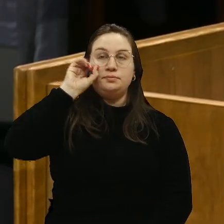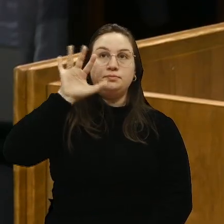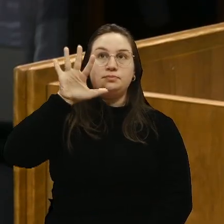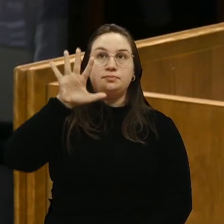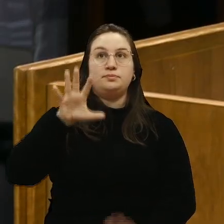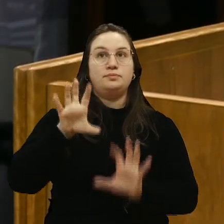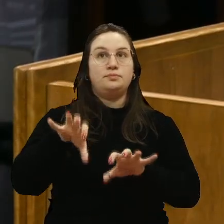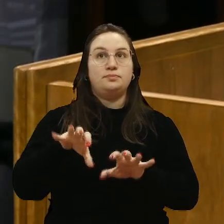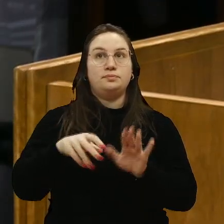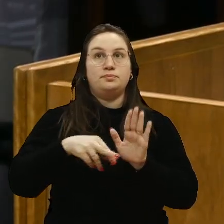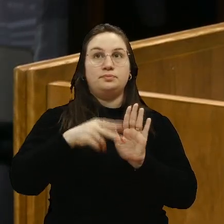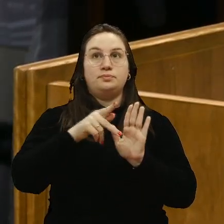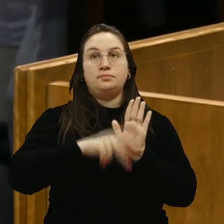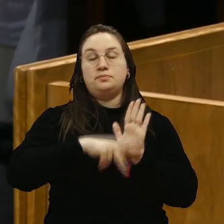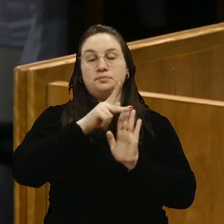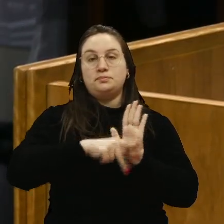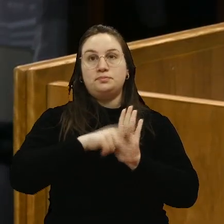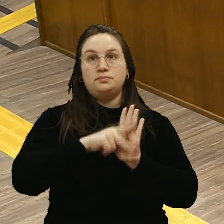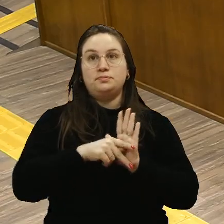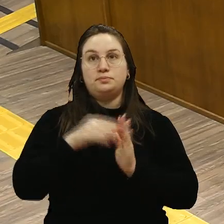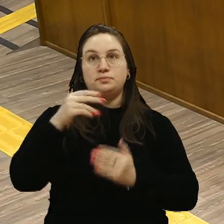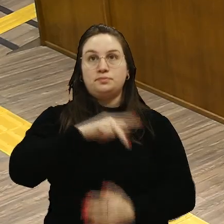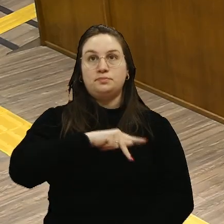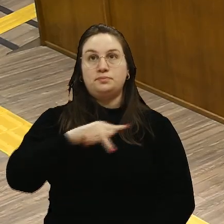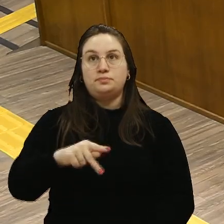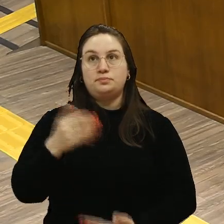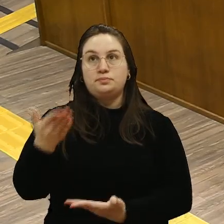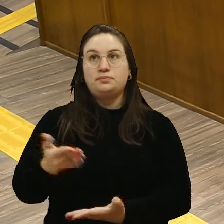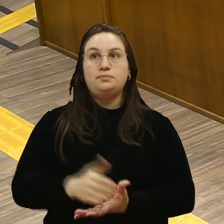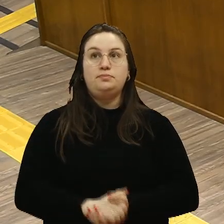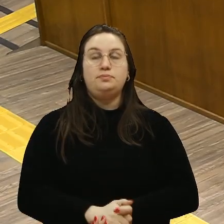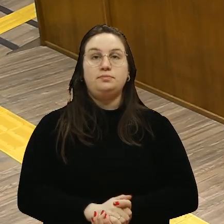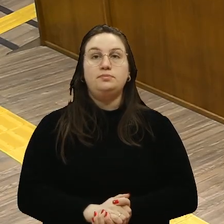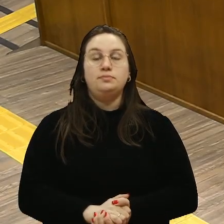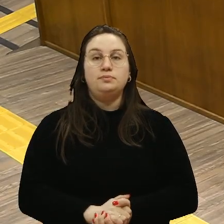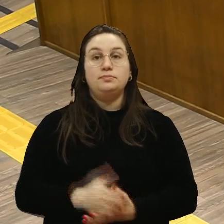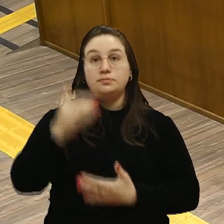este o parecer, senhor presidente. Obrigado, vereador.